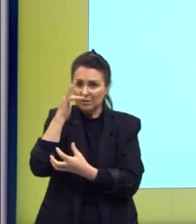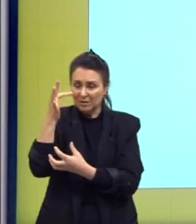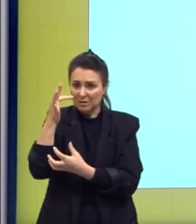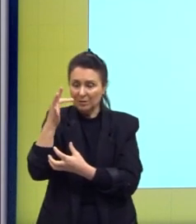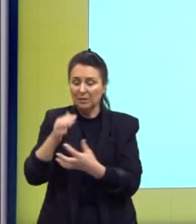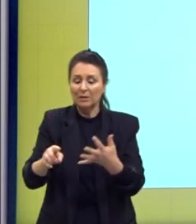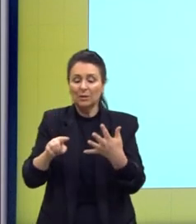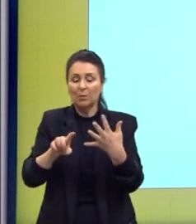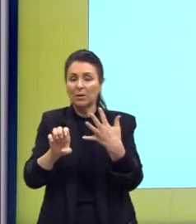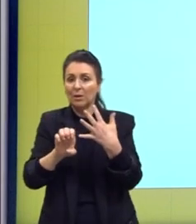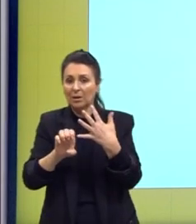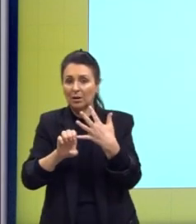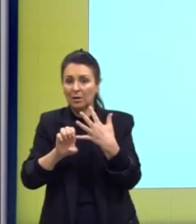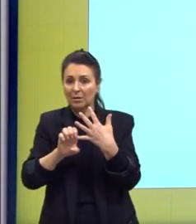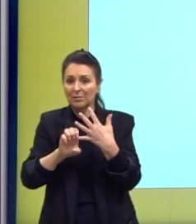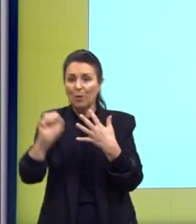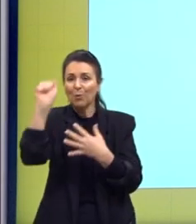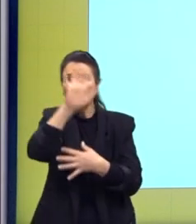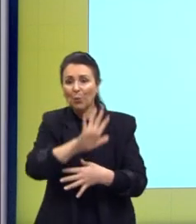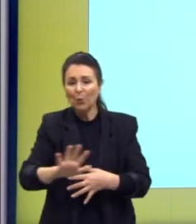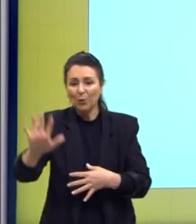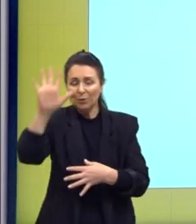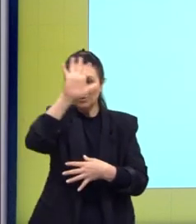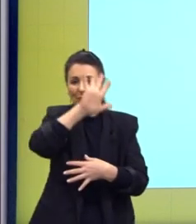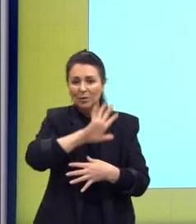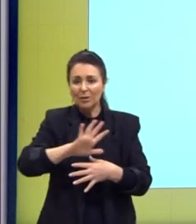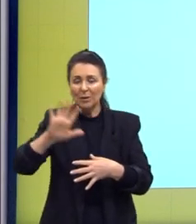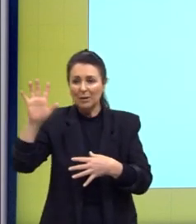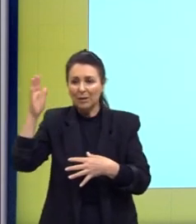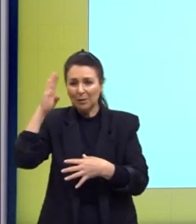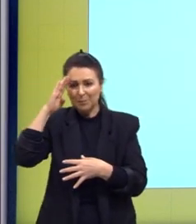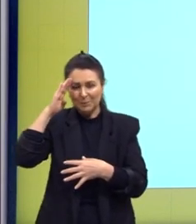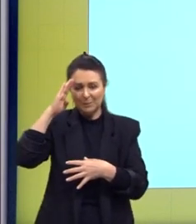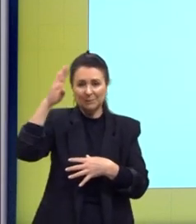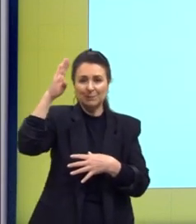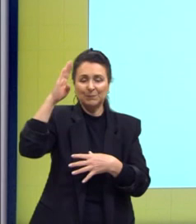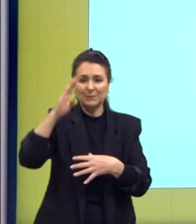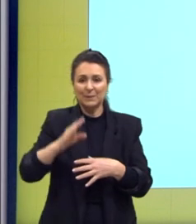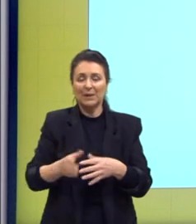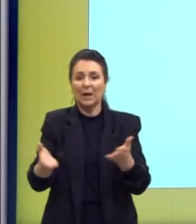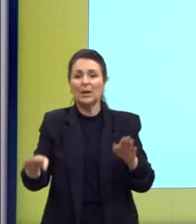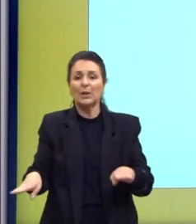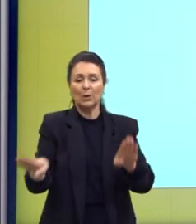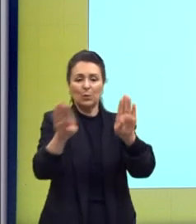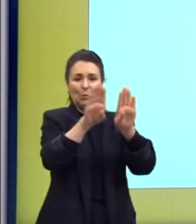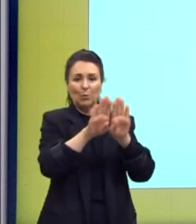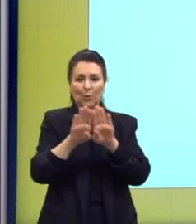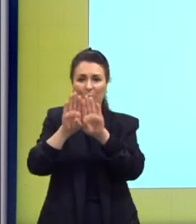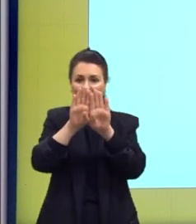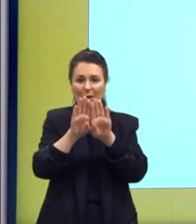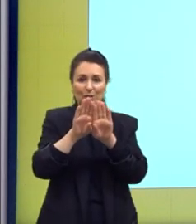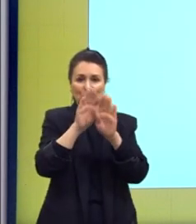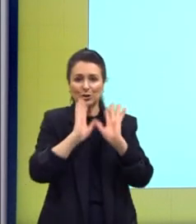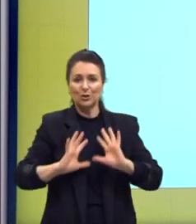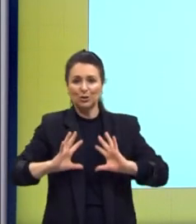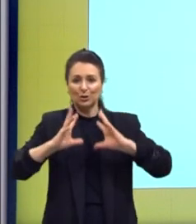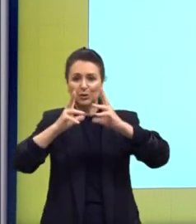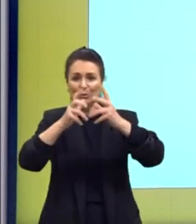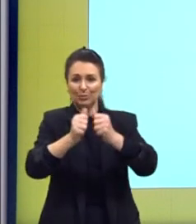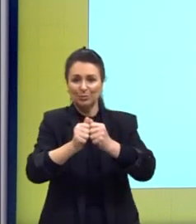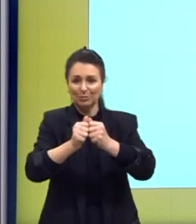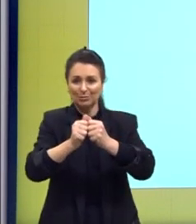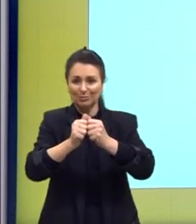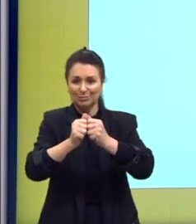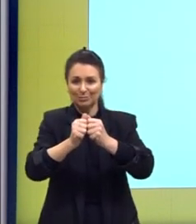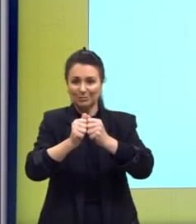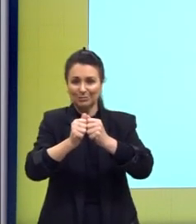a opção e universalização do princípio da Igualdade civil o que que é isso me ver bom então é